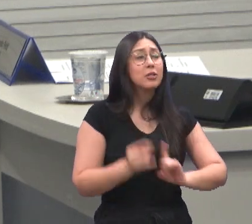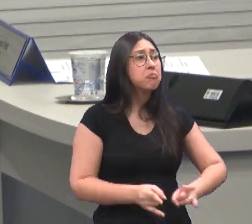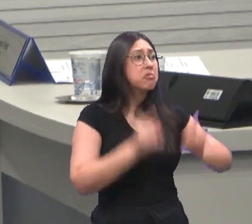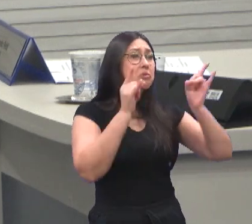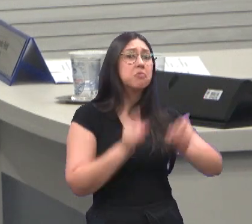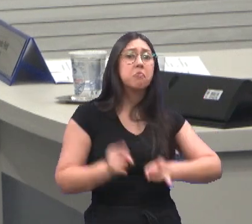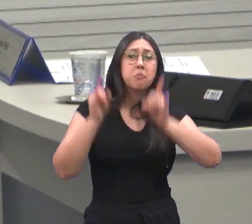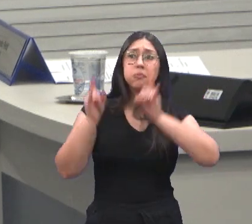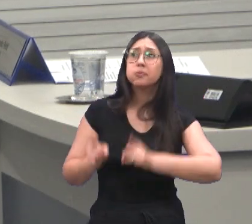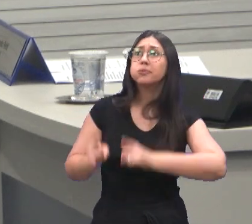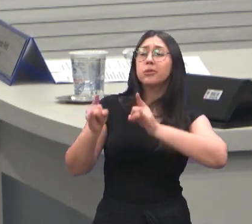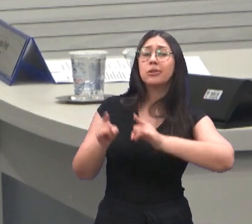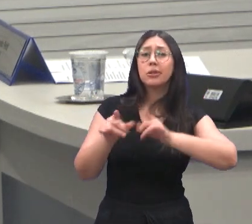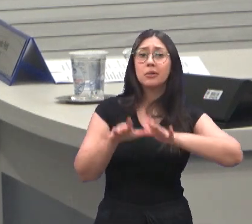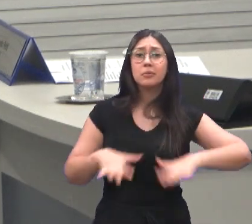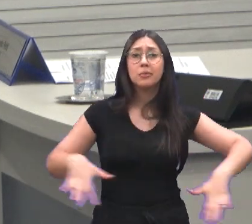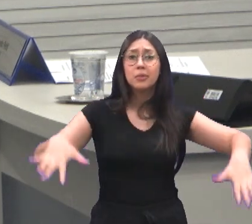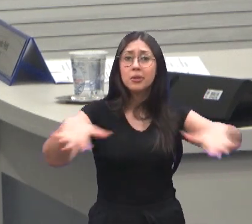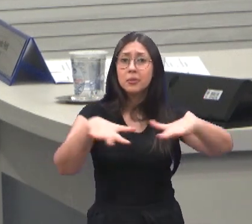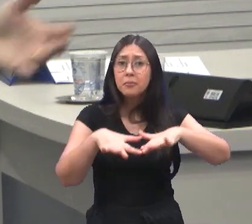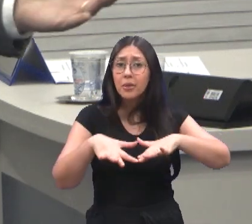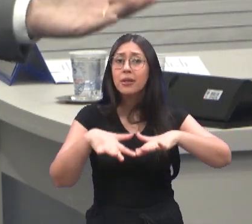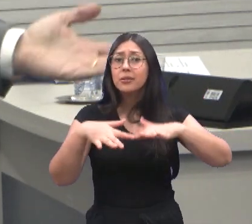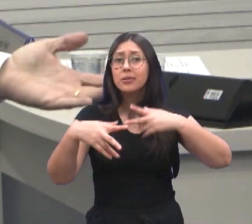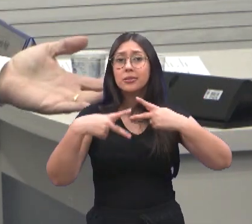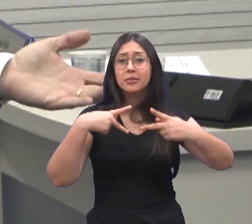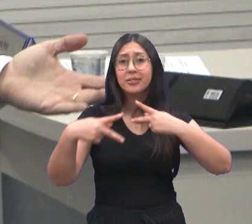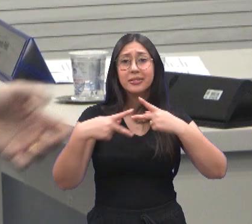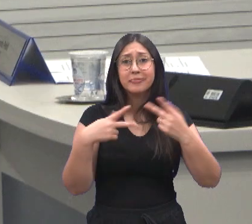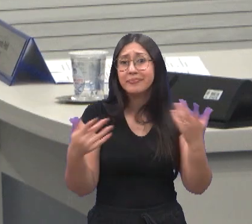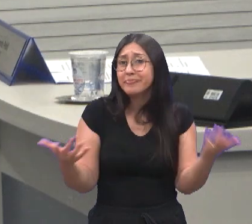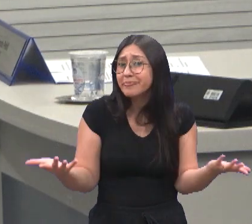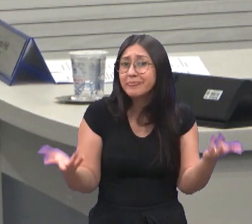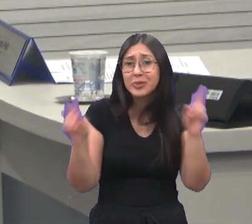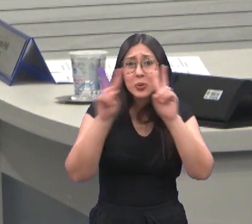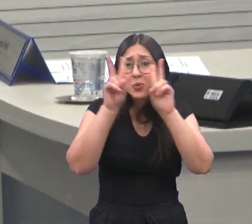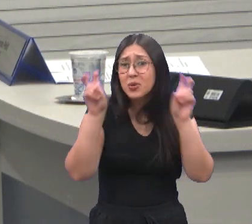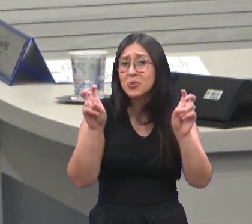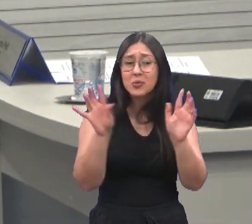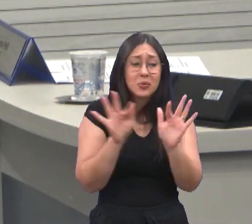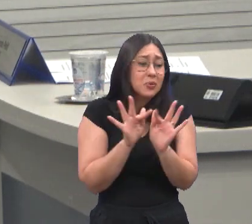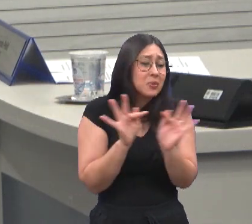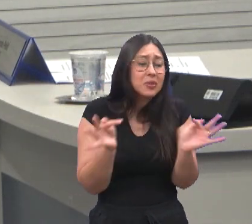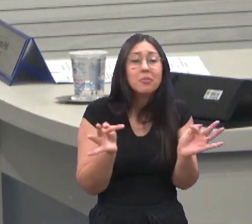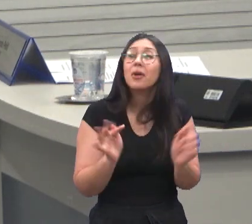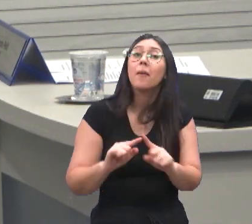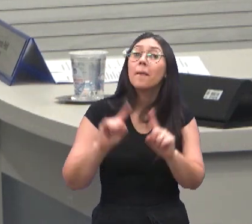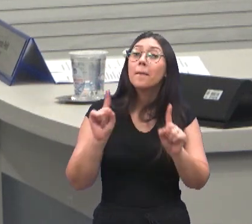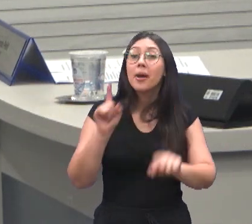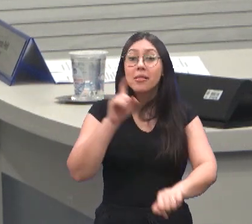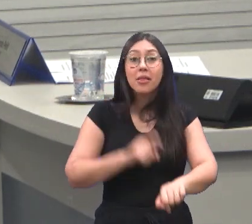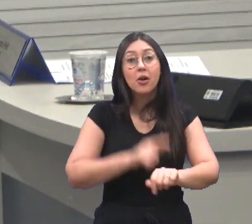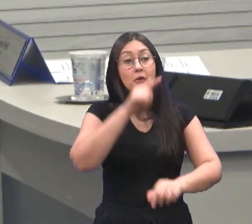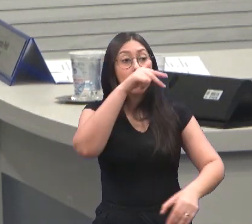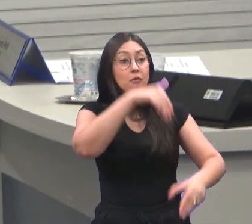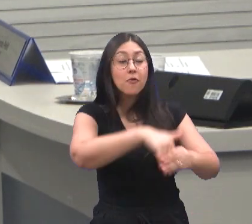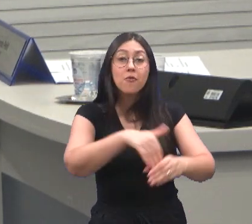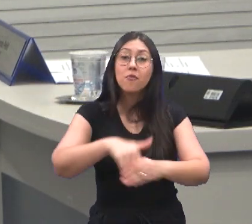do âmbito do município de São José dos Campos. É um assunto muito simples, mas que quando foi votado, também